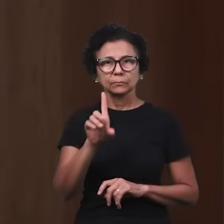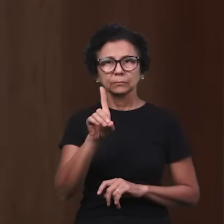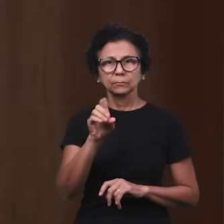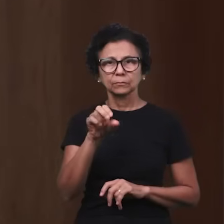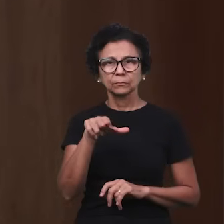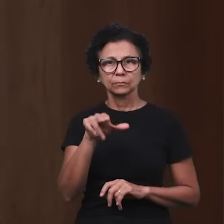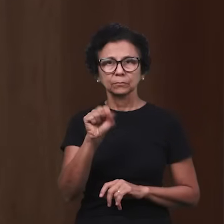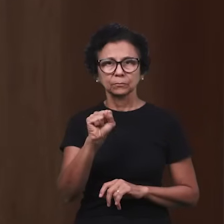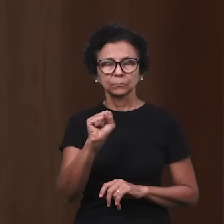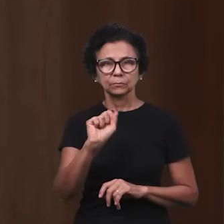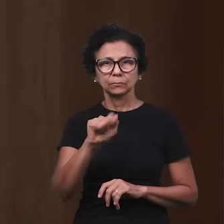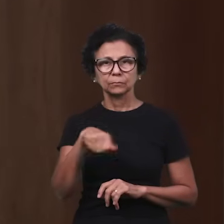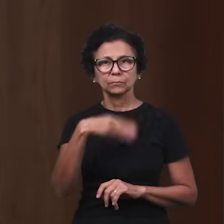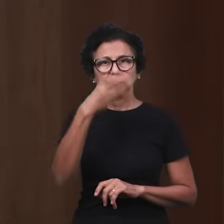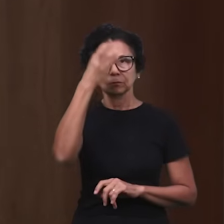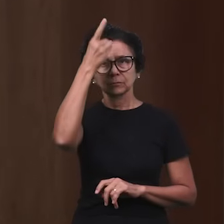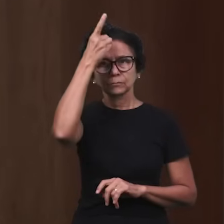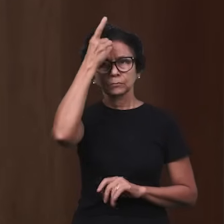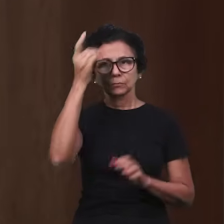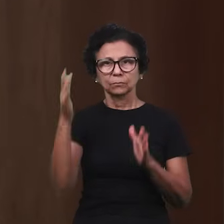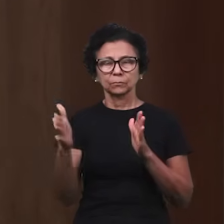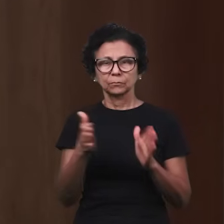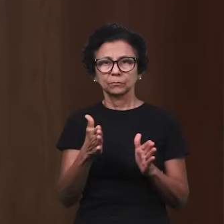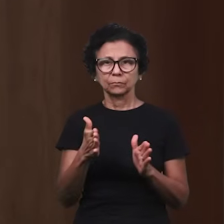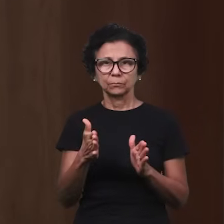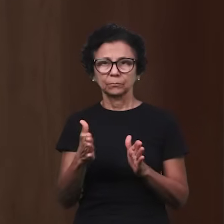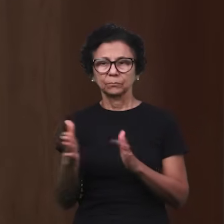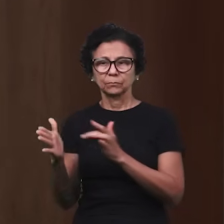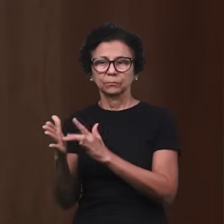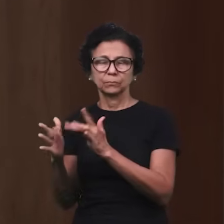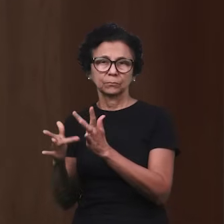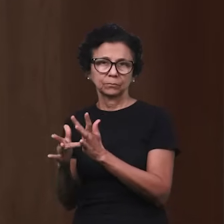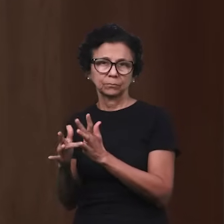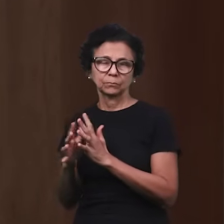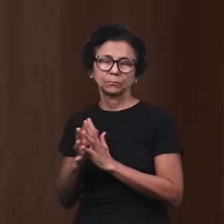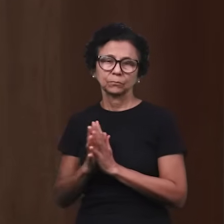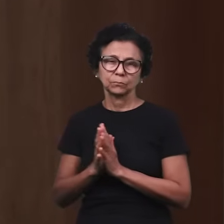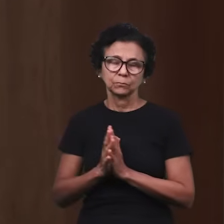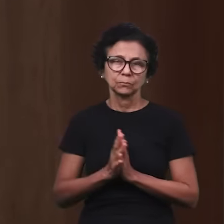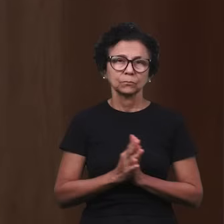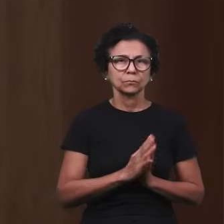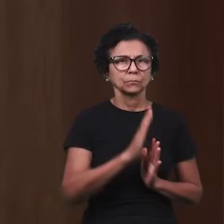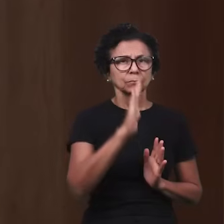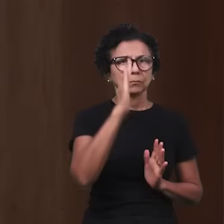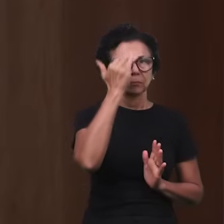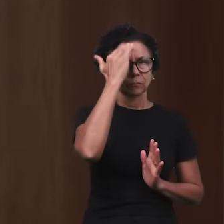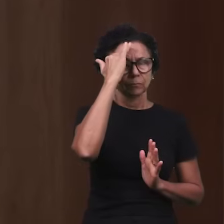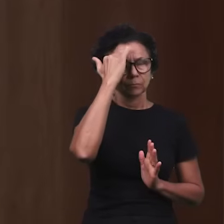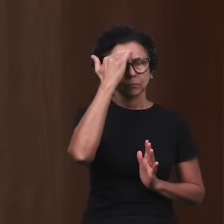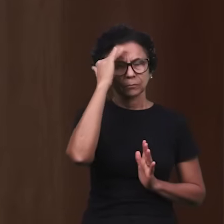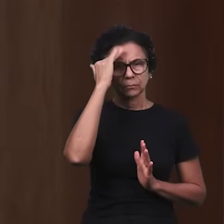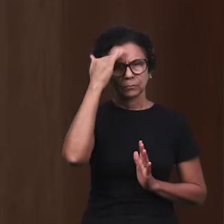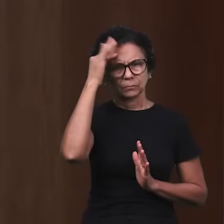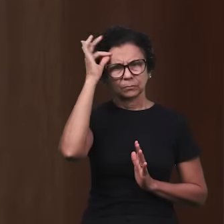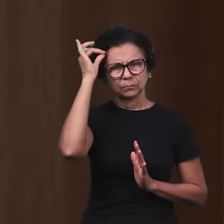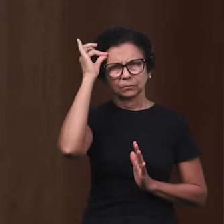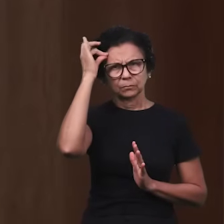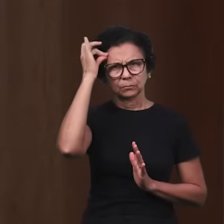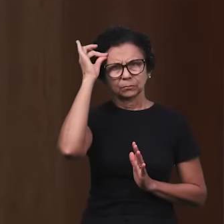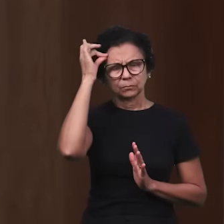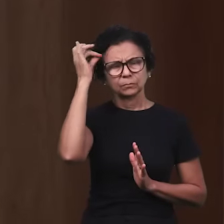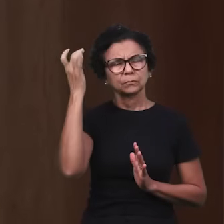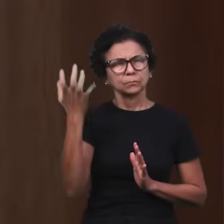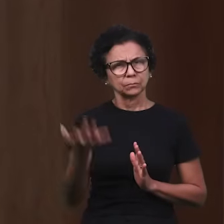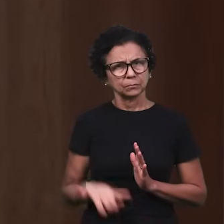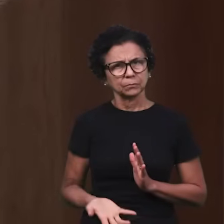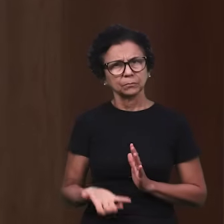no Ministério de Jesus. Nós falamos sobre discernimento de espíritos, que é o sétimo dom. Muita coisa foi dita aqui,